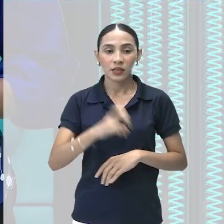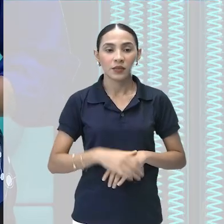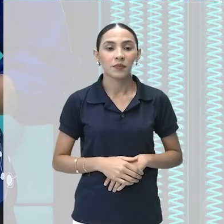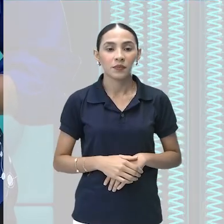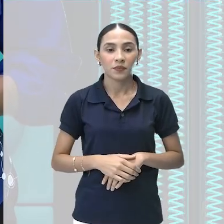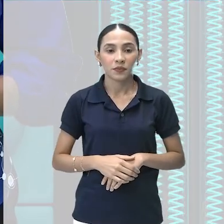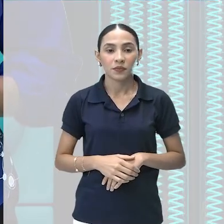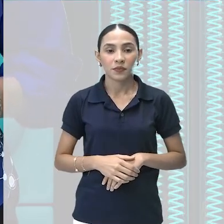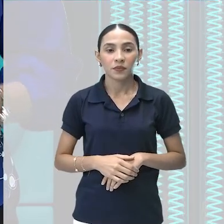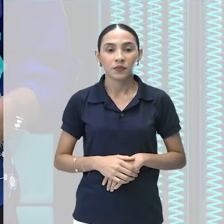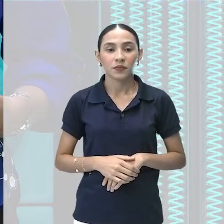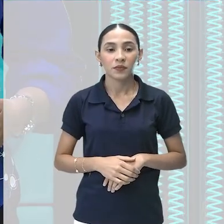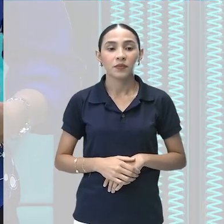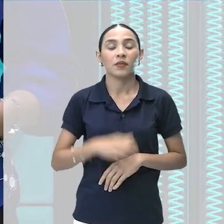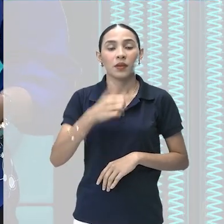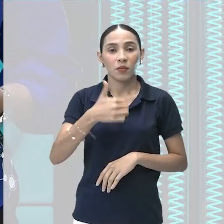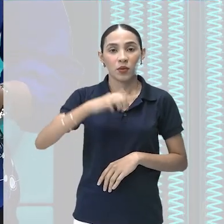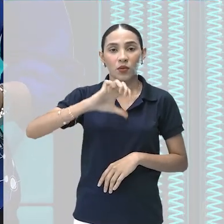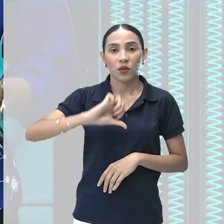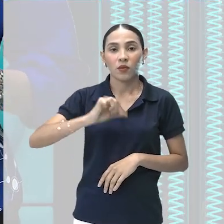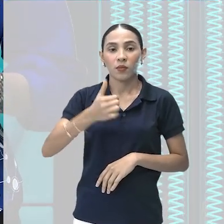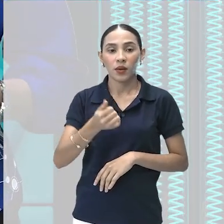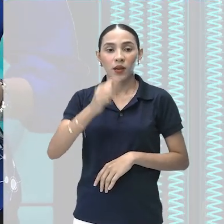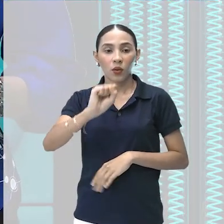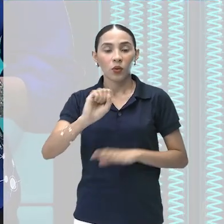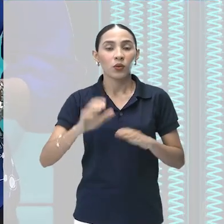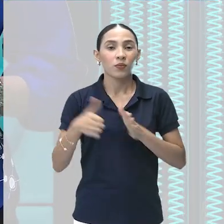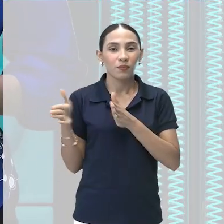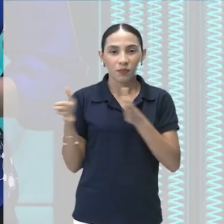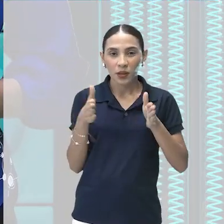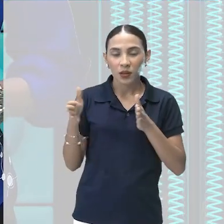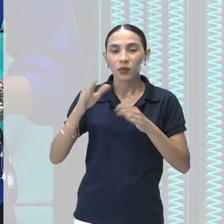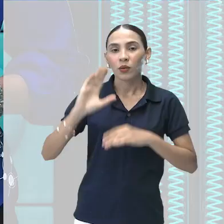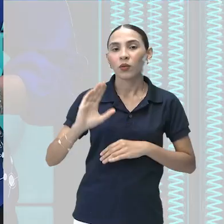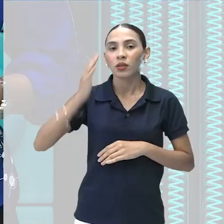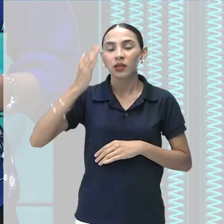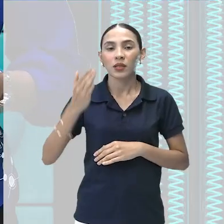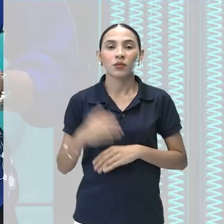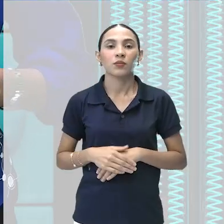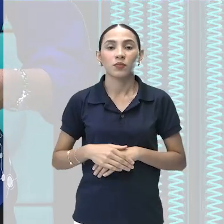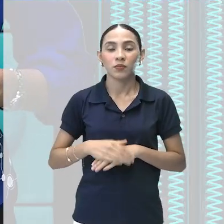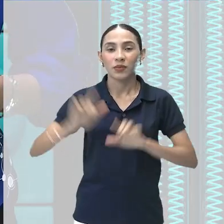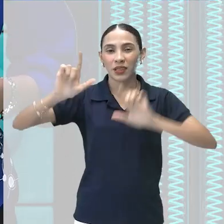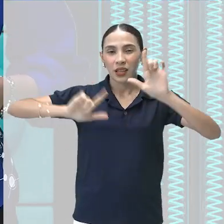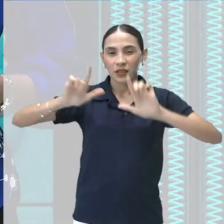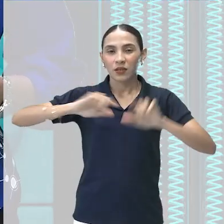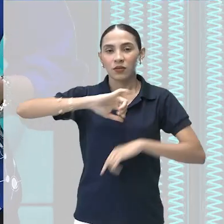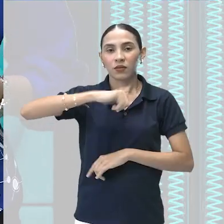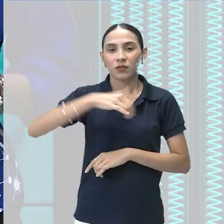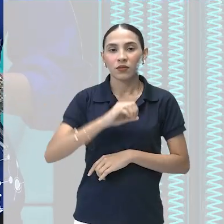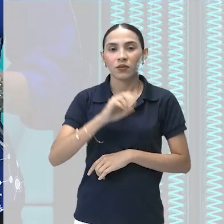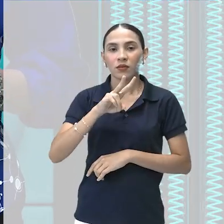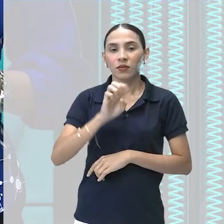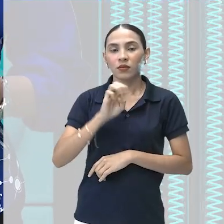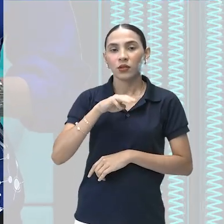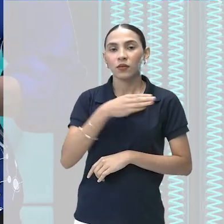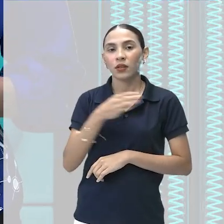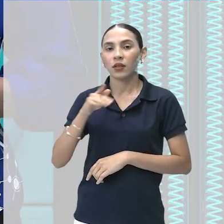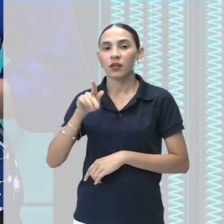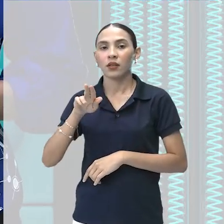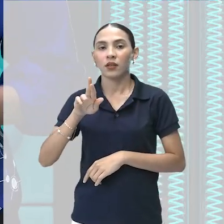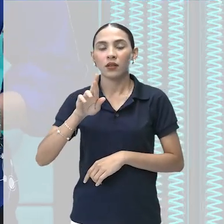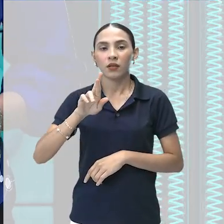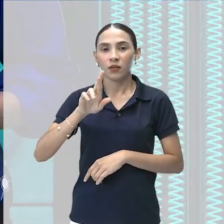1965 e 1968. Então, foi o período que aconteceu esse programa chamado Jovem Guarda, que ele